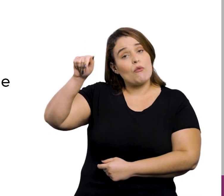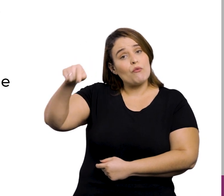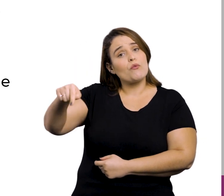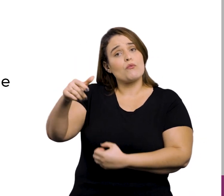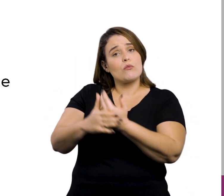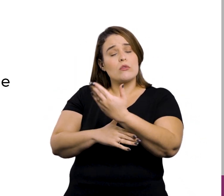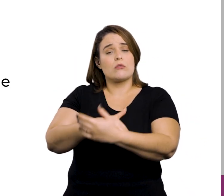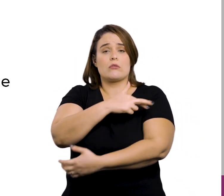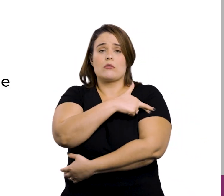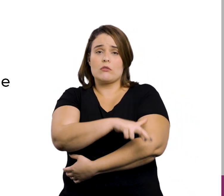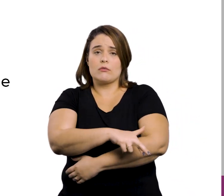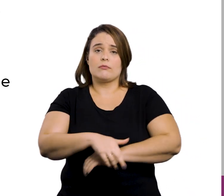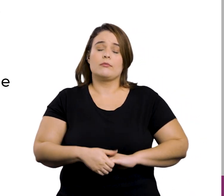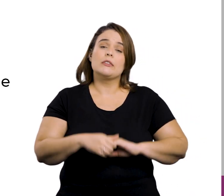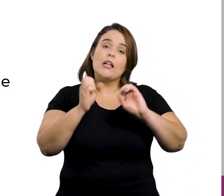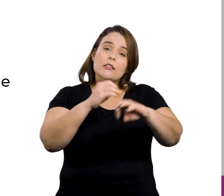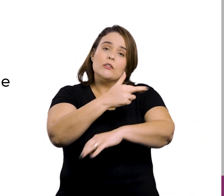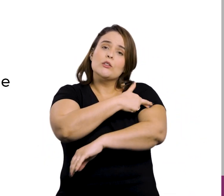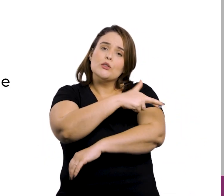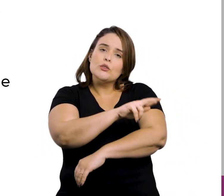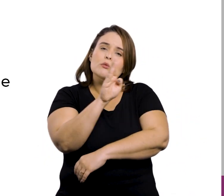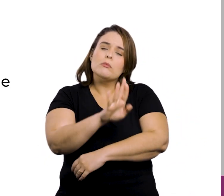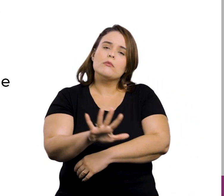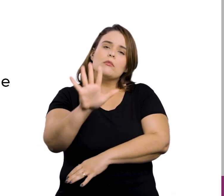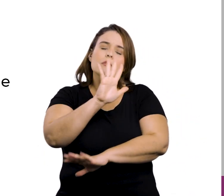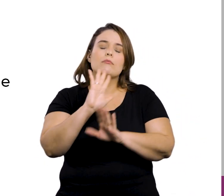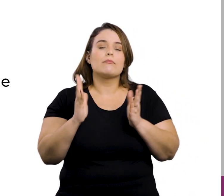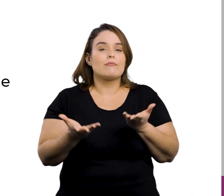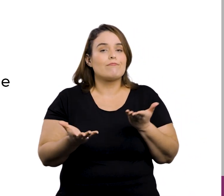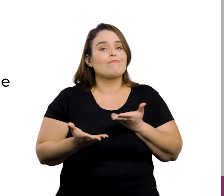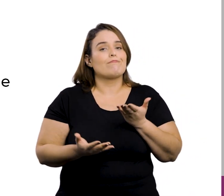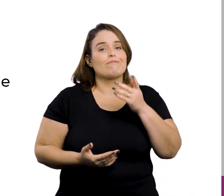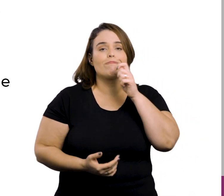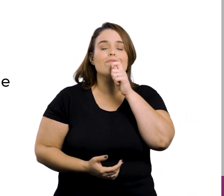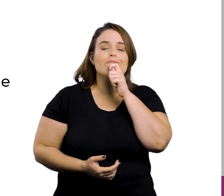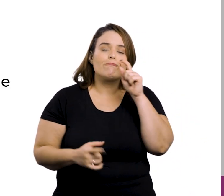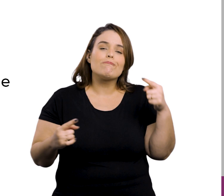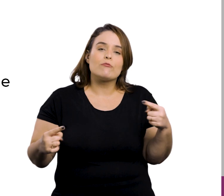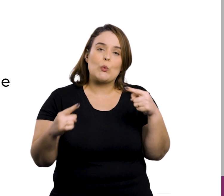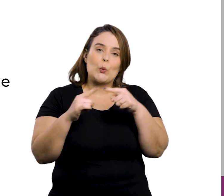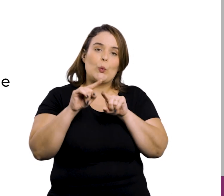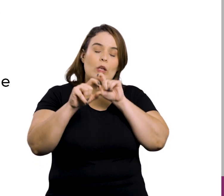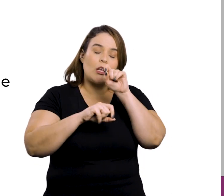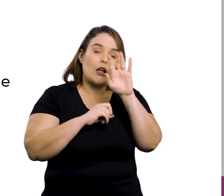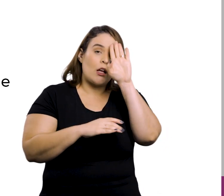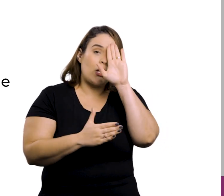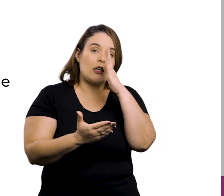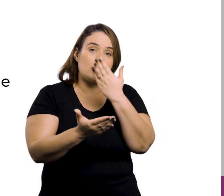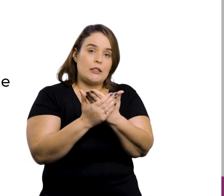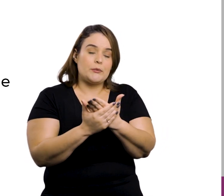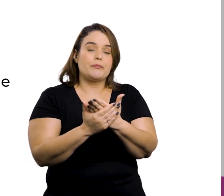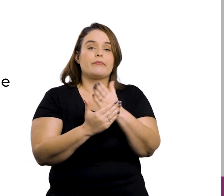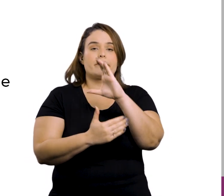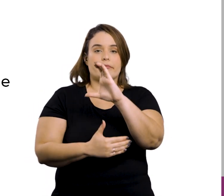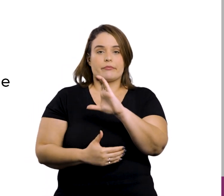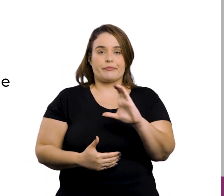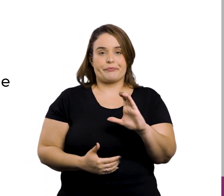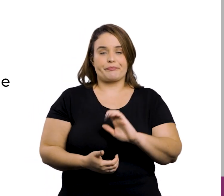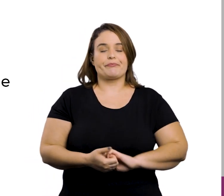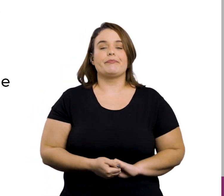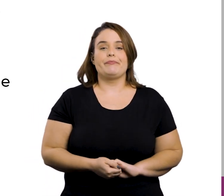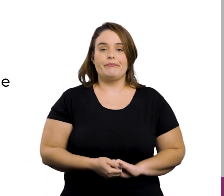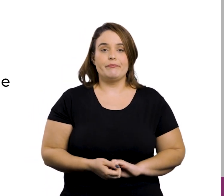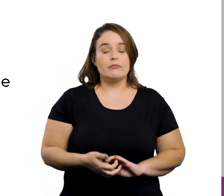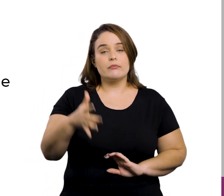ensino religioso no Brasil esteve e, em muitos casos, ainda está muito ligado a crenças cristãs. Pessoas de